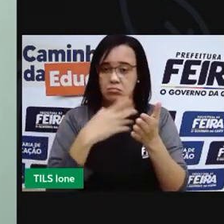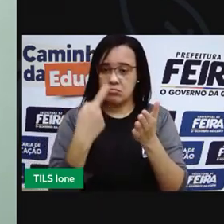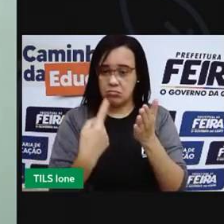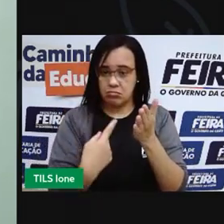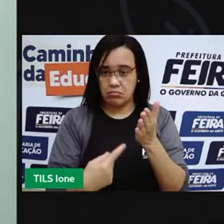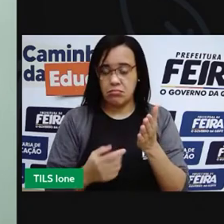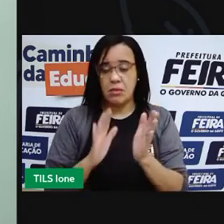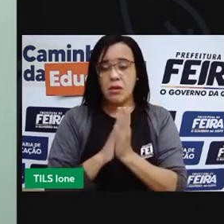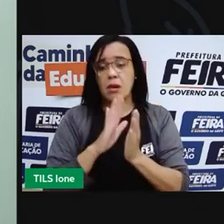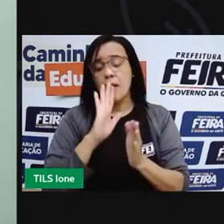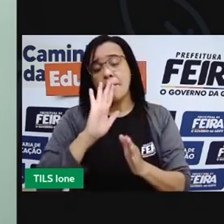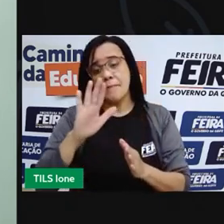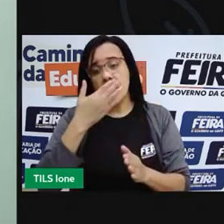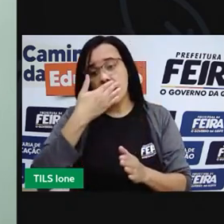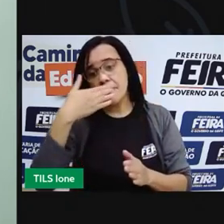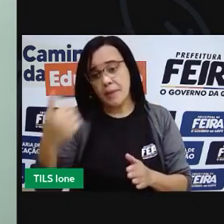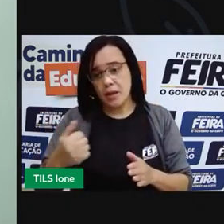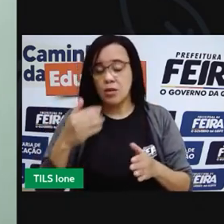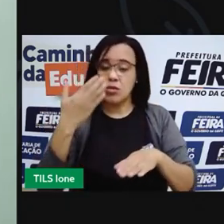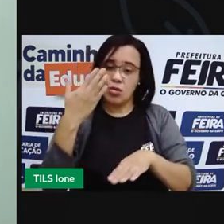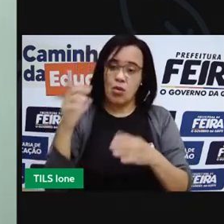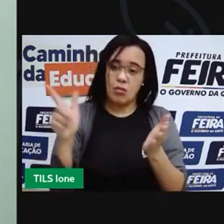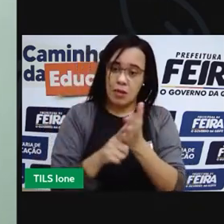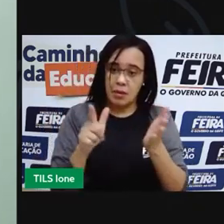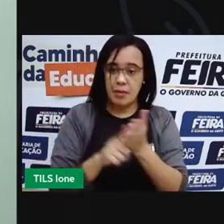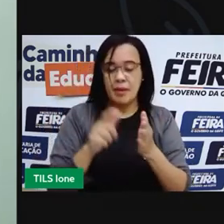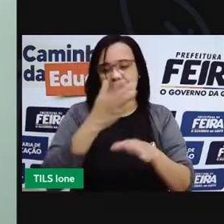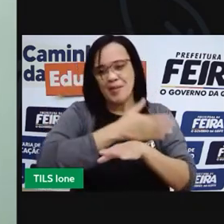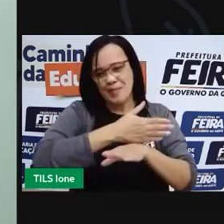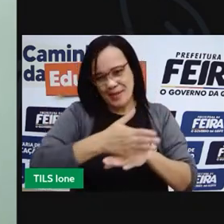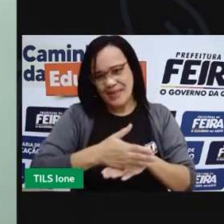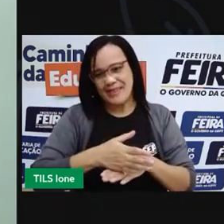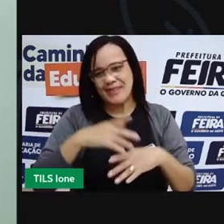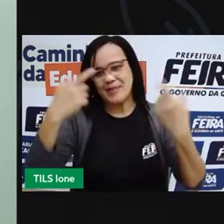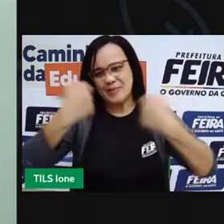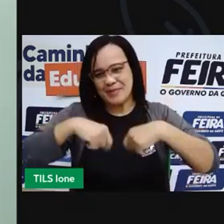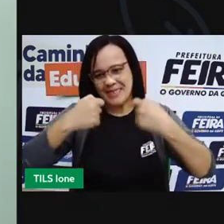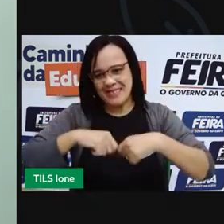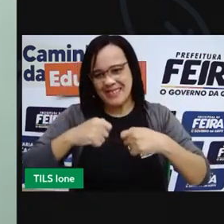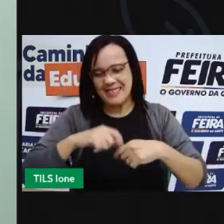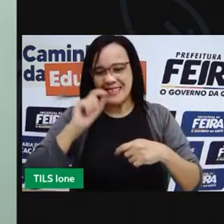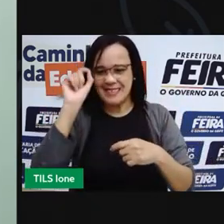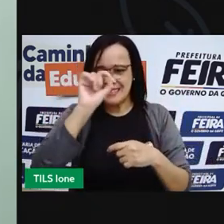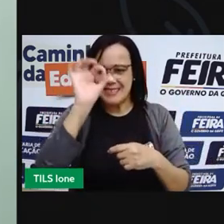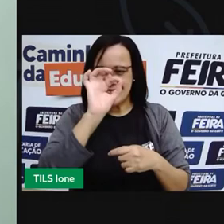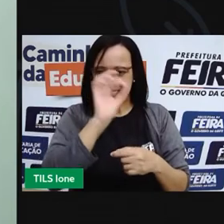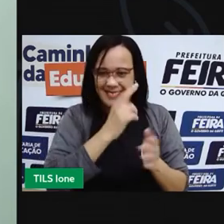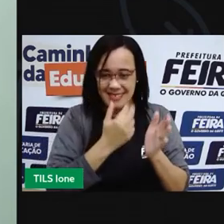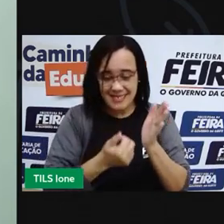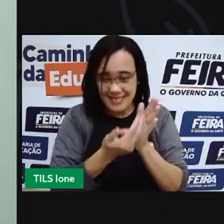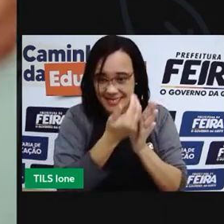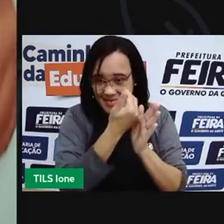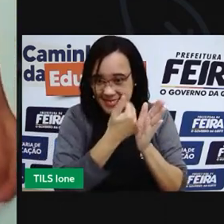ofício para que depois você consiga pintar, fazer o desenho do rosto, desse tipo. Tá certo?